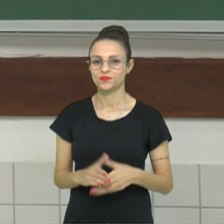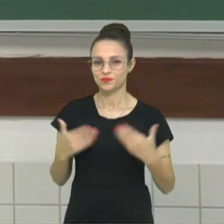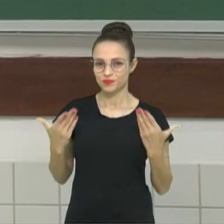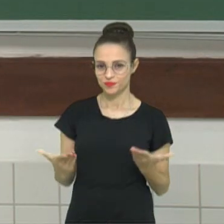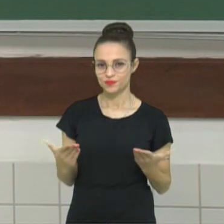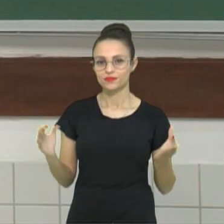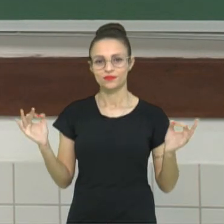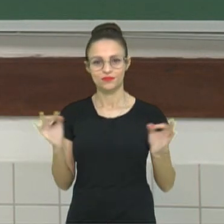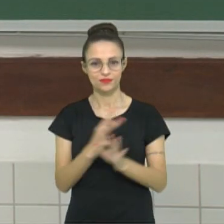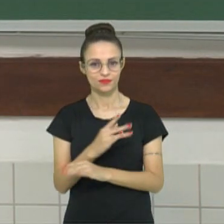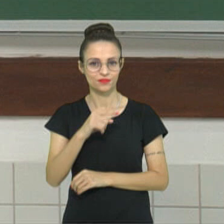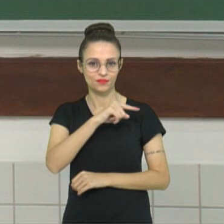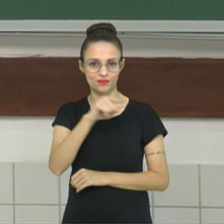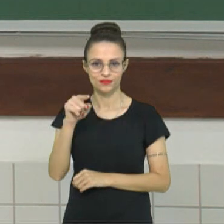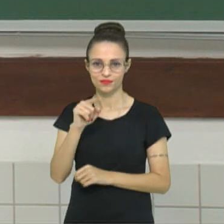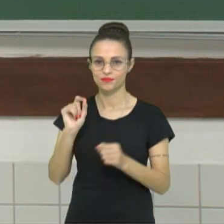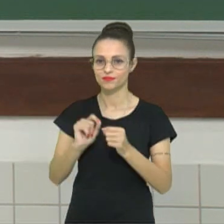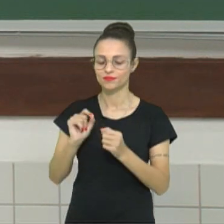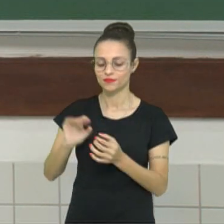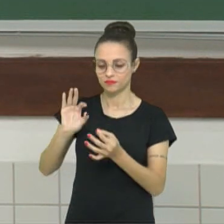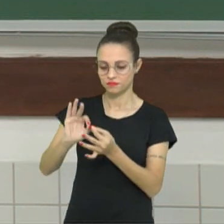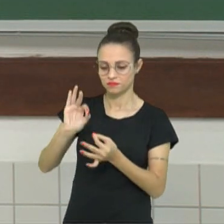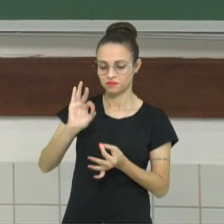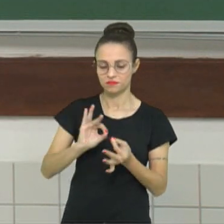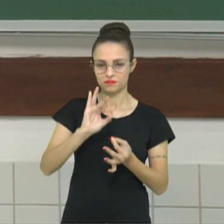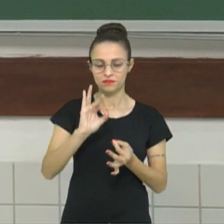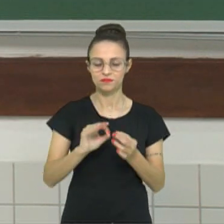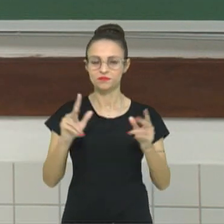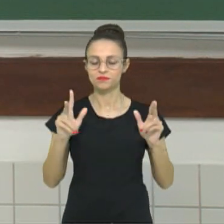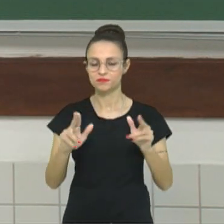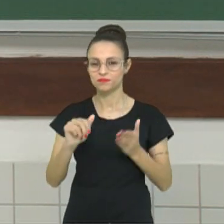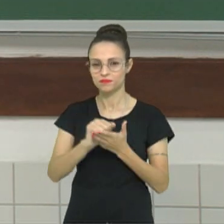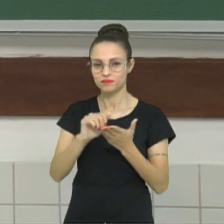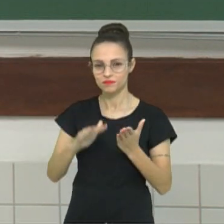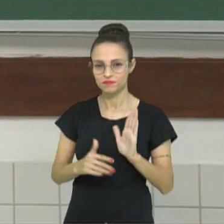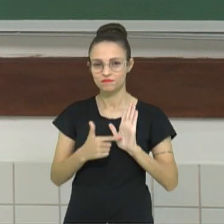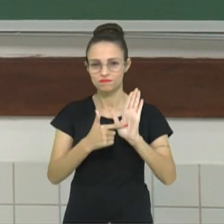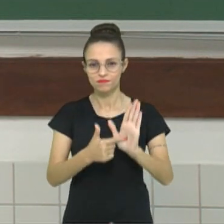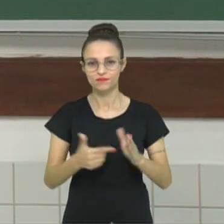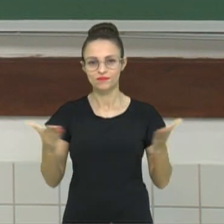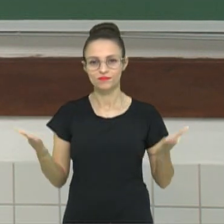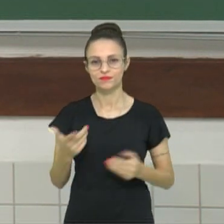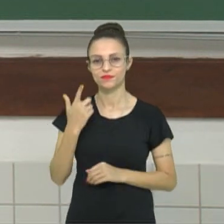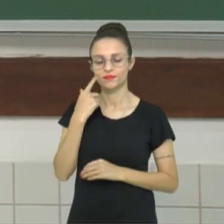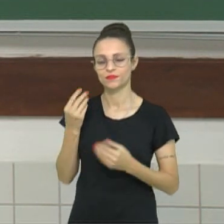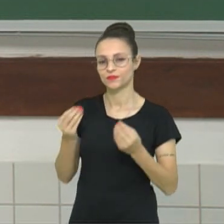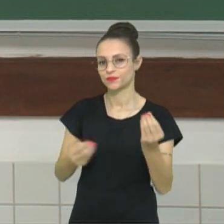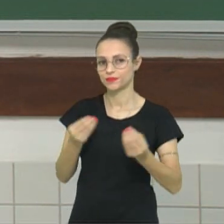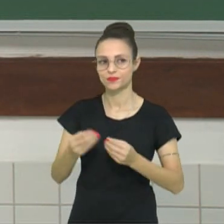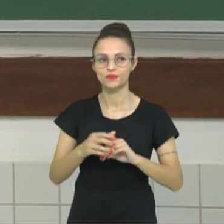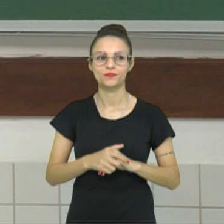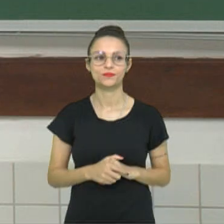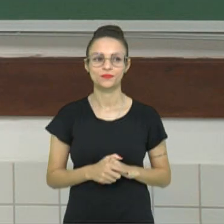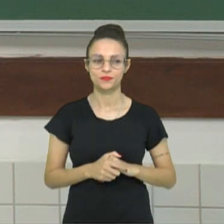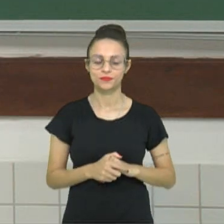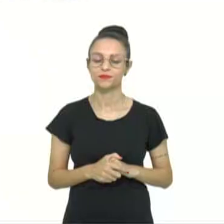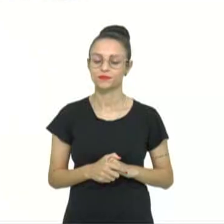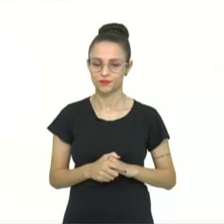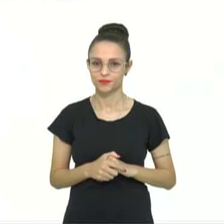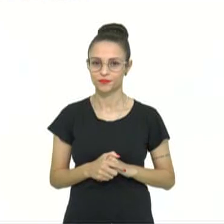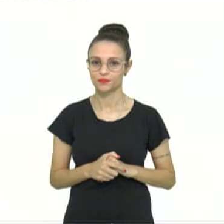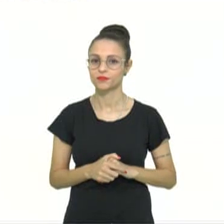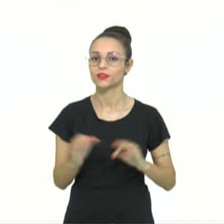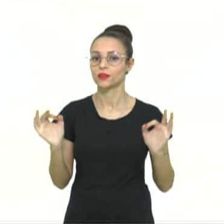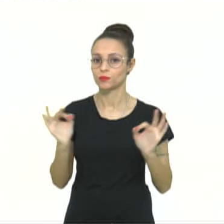Então, agora que você já fez, né, essas medições conforme ali o exercício pede, vamos ver como é que ficou. Então, assim, ó, então, ao resolver